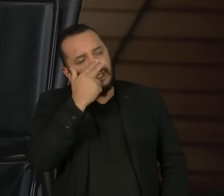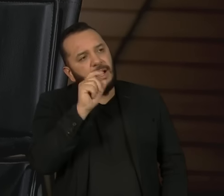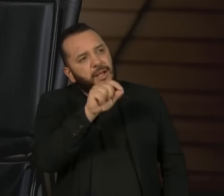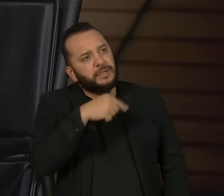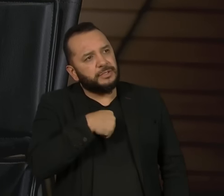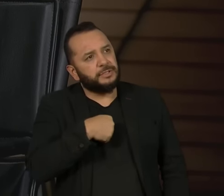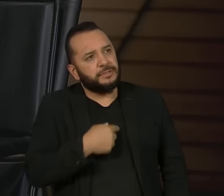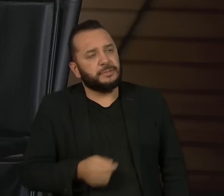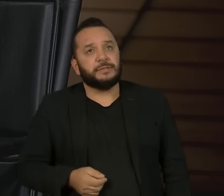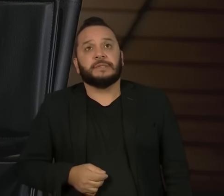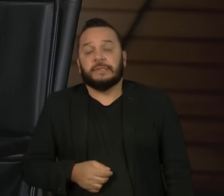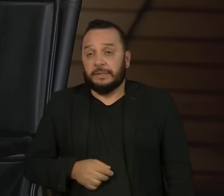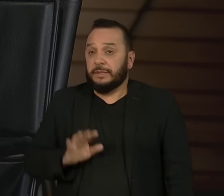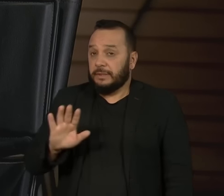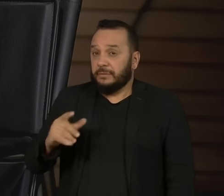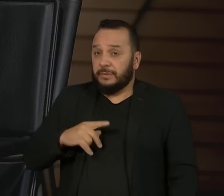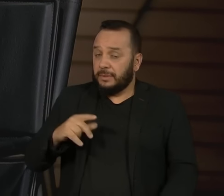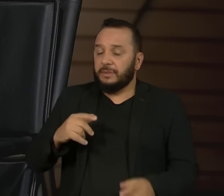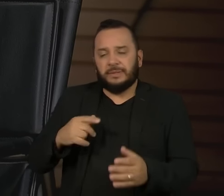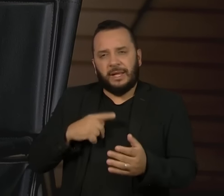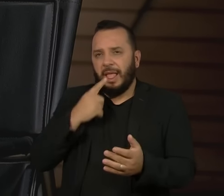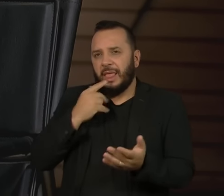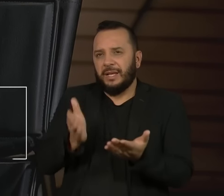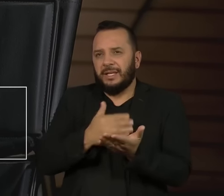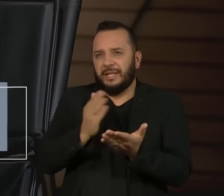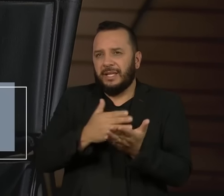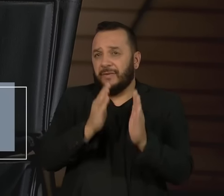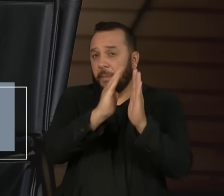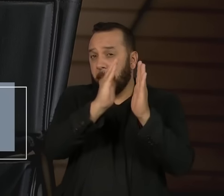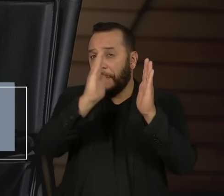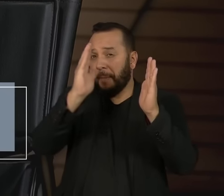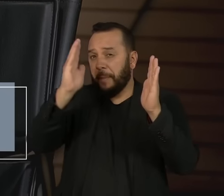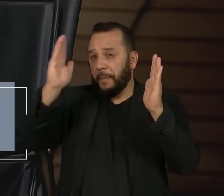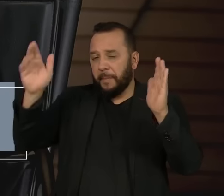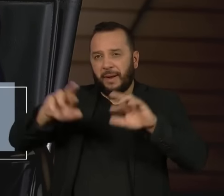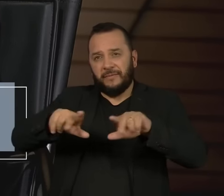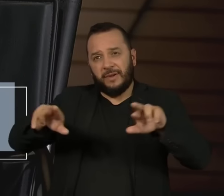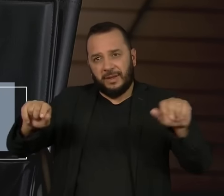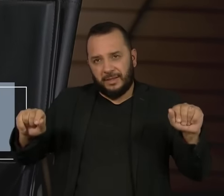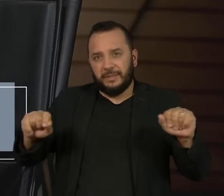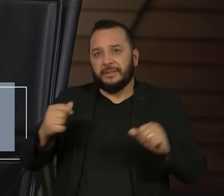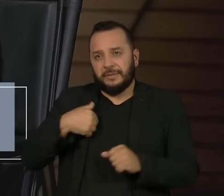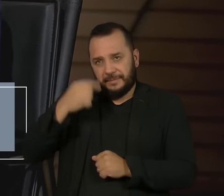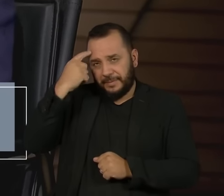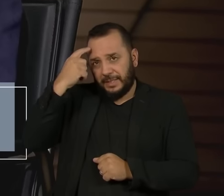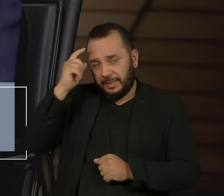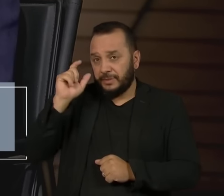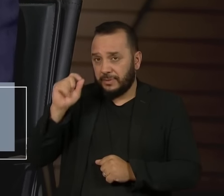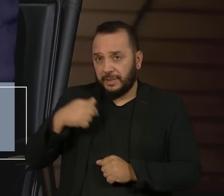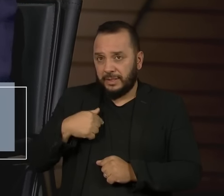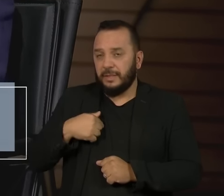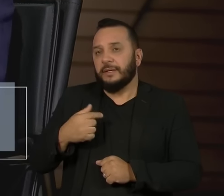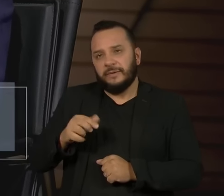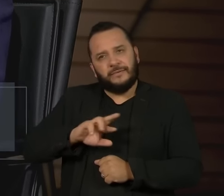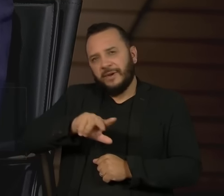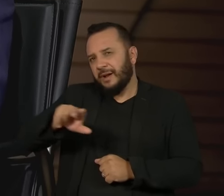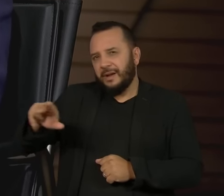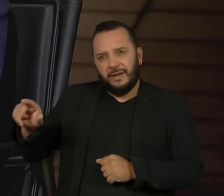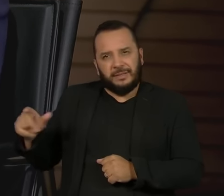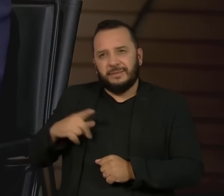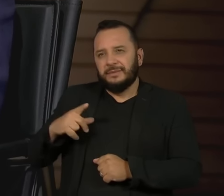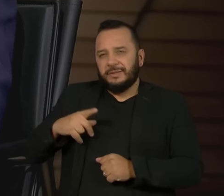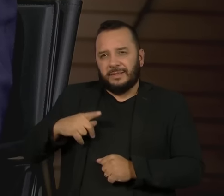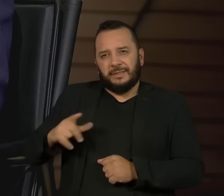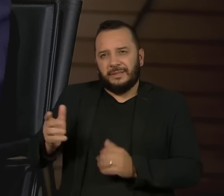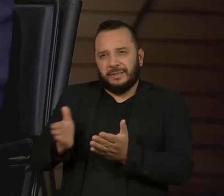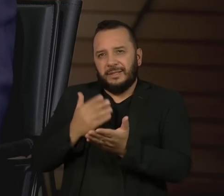obra do Monteiro Lobato ela é muito vasta. Então, eu acho que assim, falar de um racismo da obra assim, é complicado. Você tem várias e